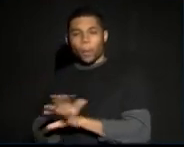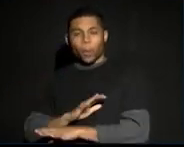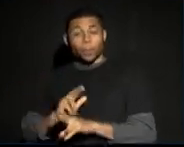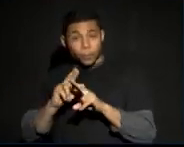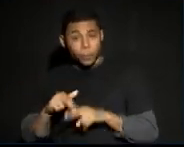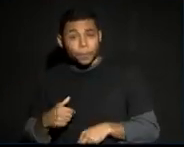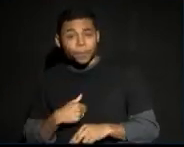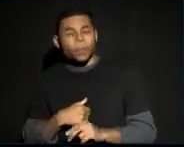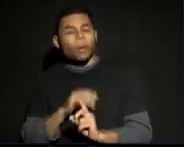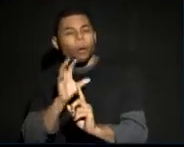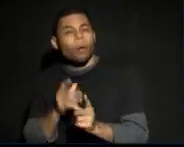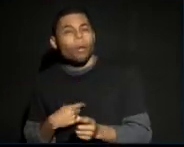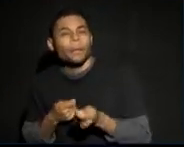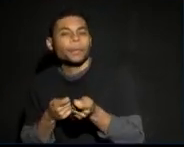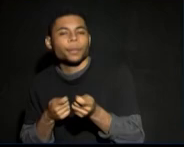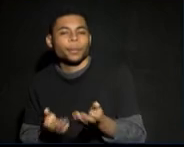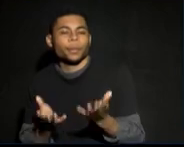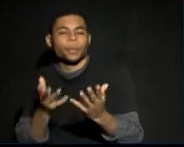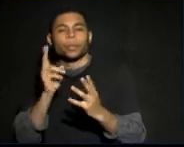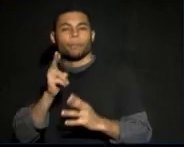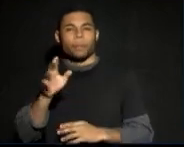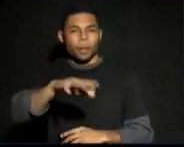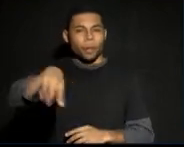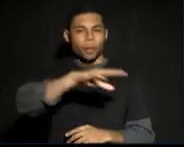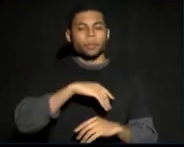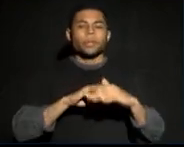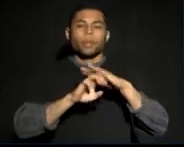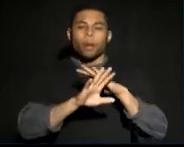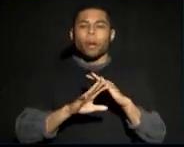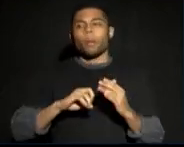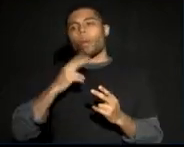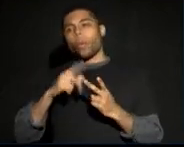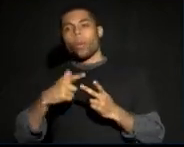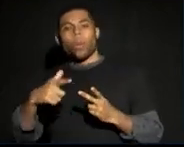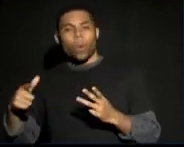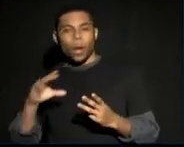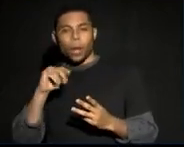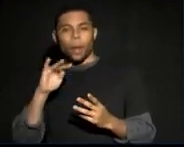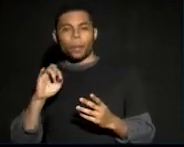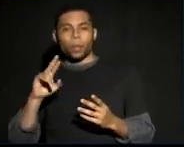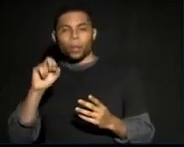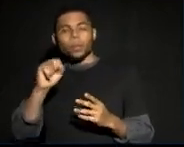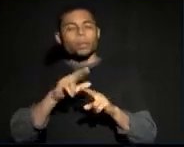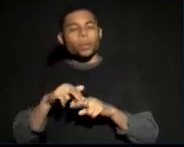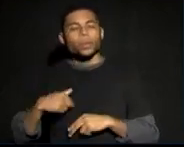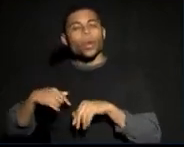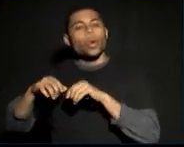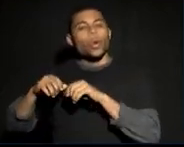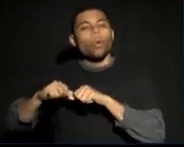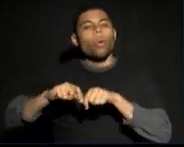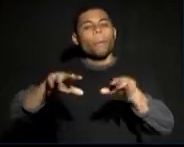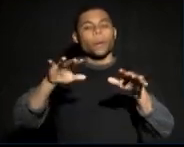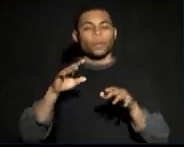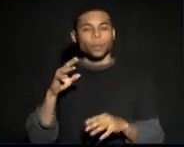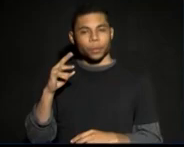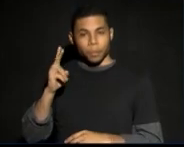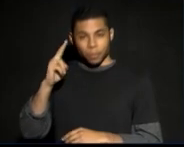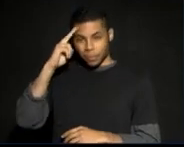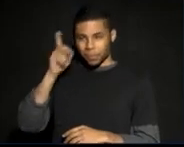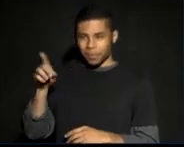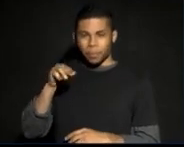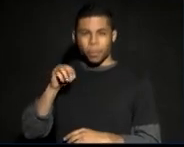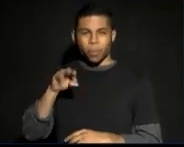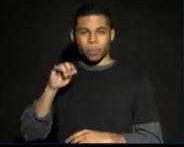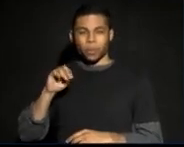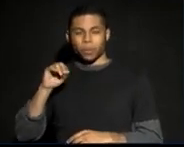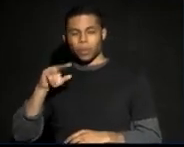incentivo de fundos de Venture capital né status E aí eu compartilho esse sonho do Montesano e a